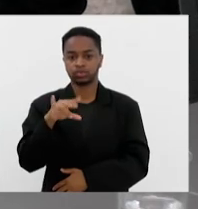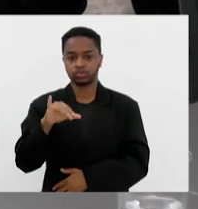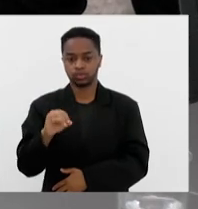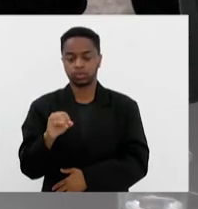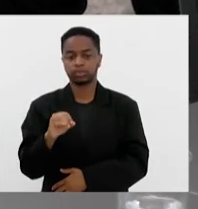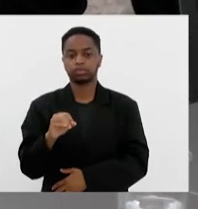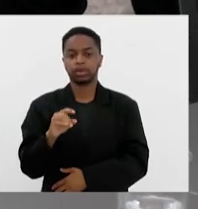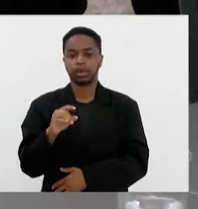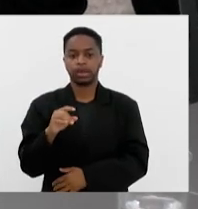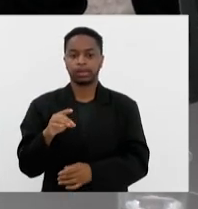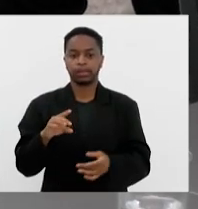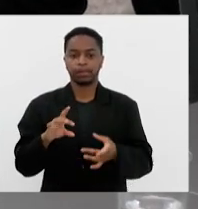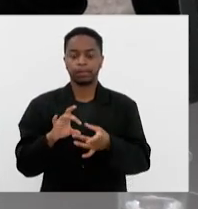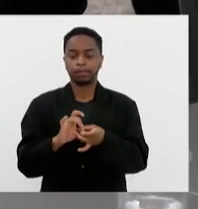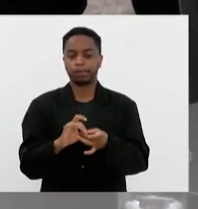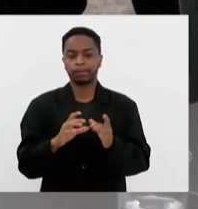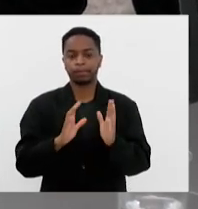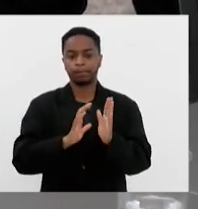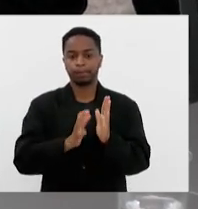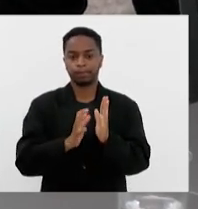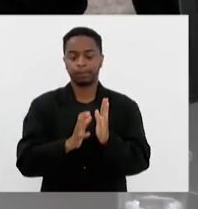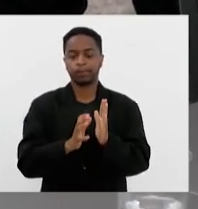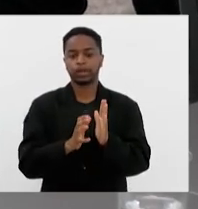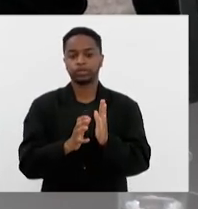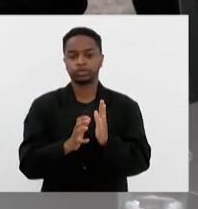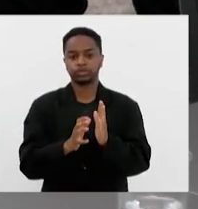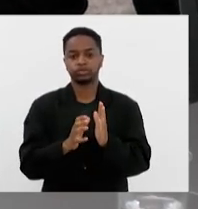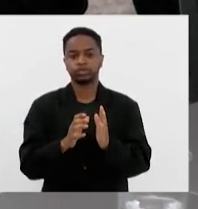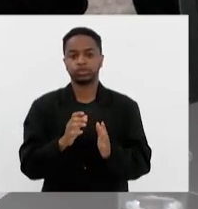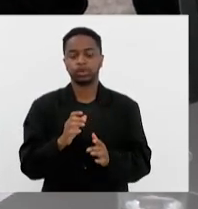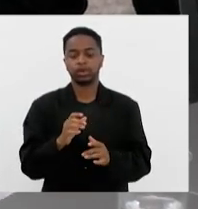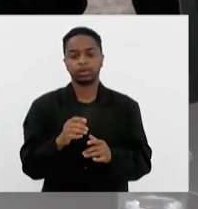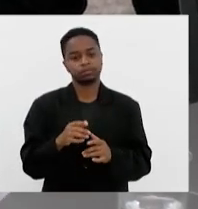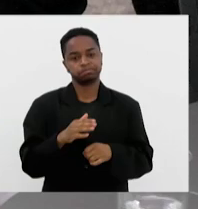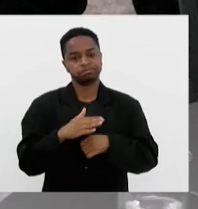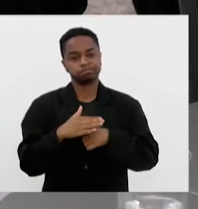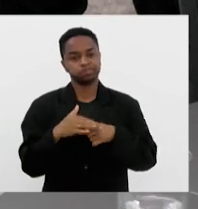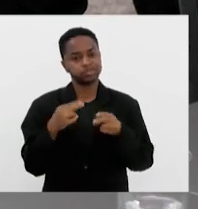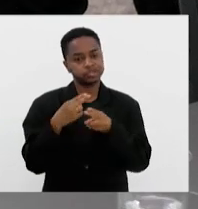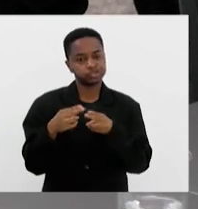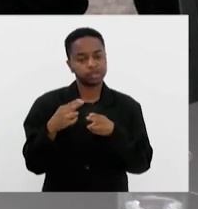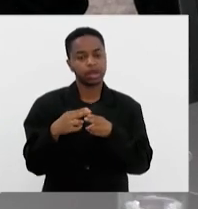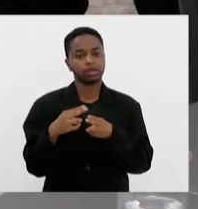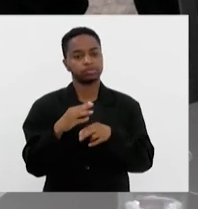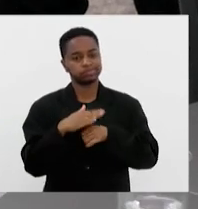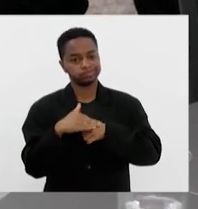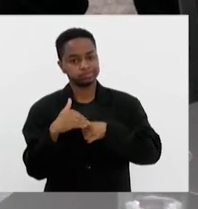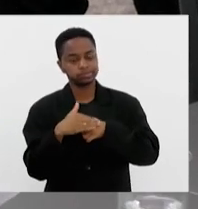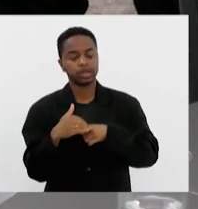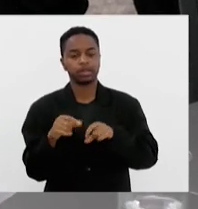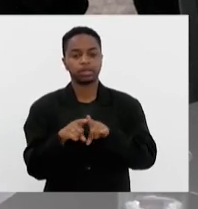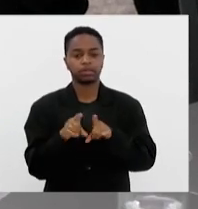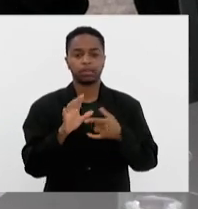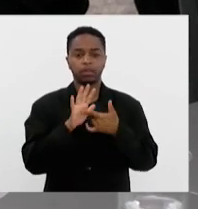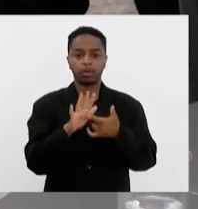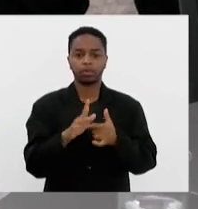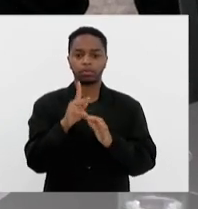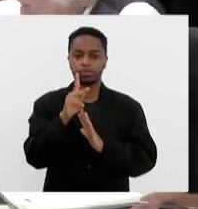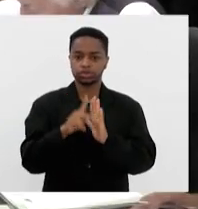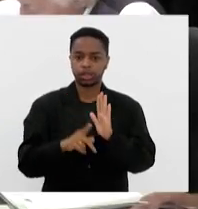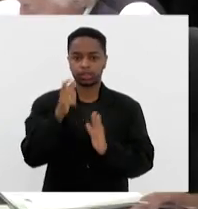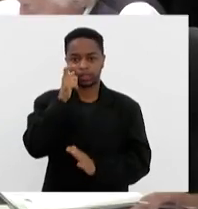deputado Luiz Paulo, cara discreto e gentil, um bom colega, apresenta uns projetos interessantes. Além disso,